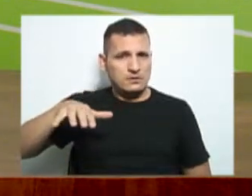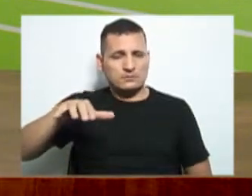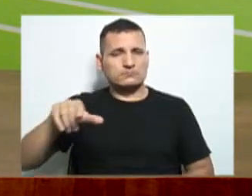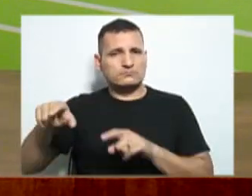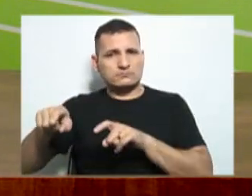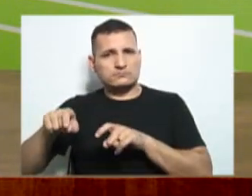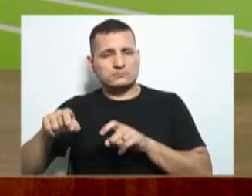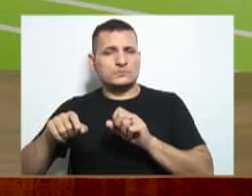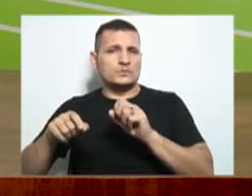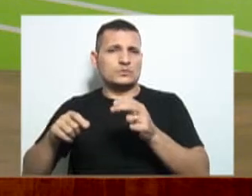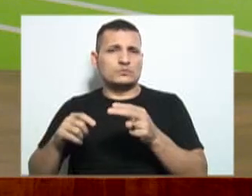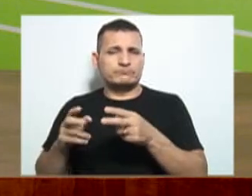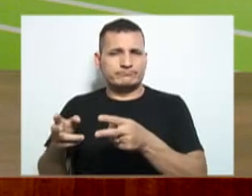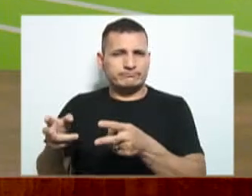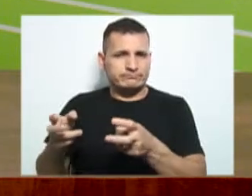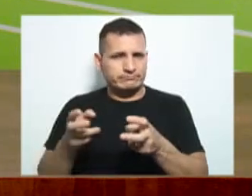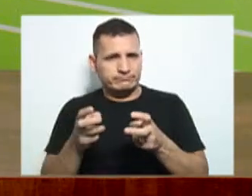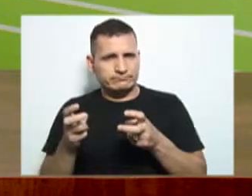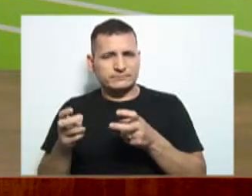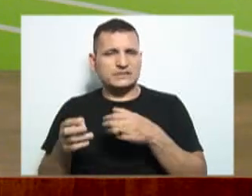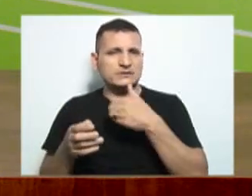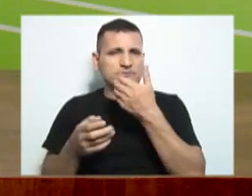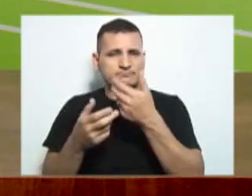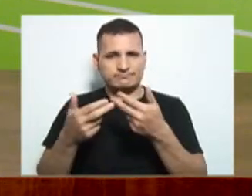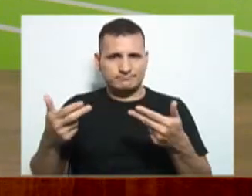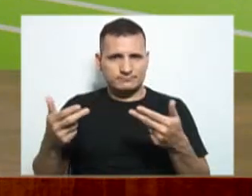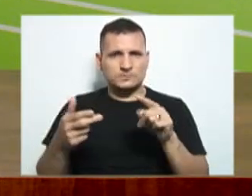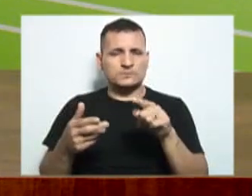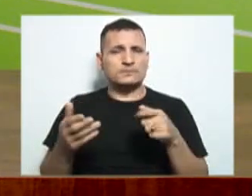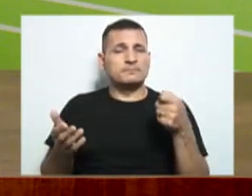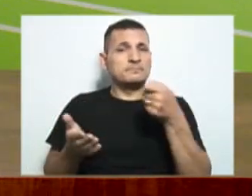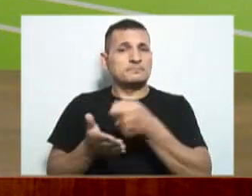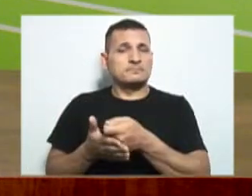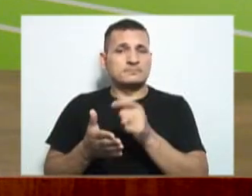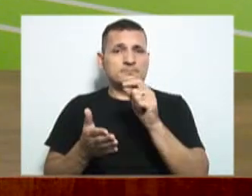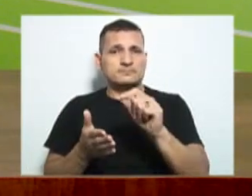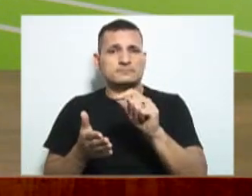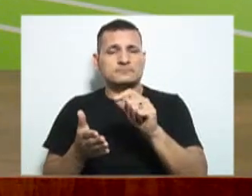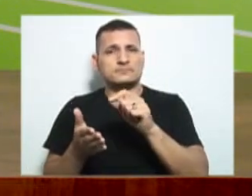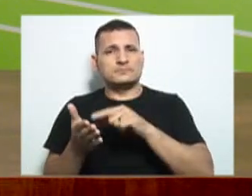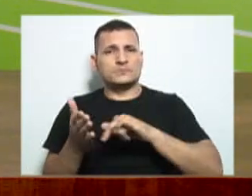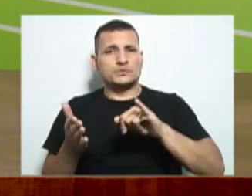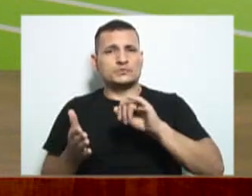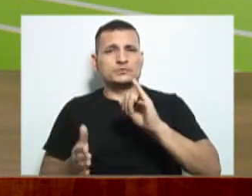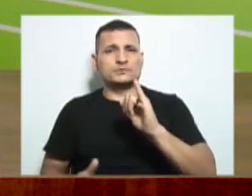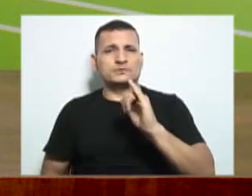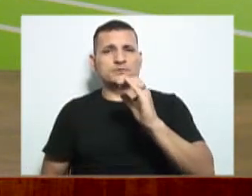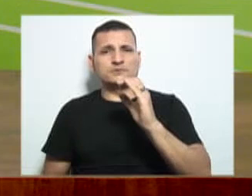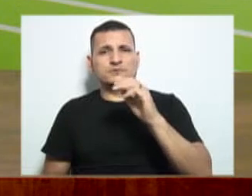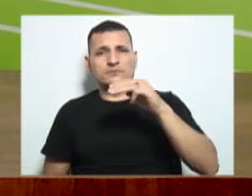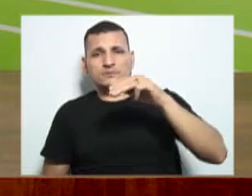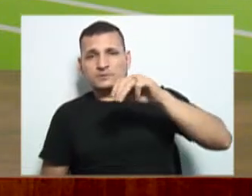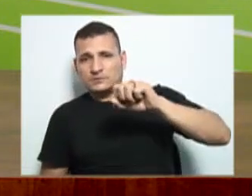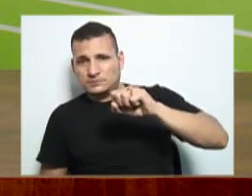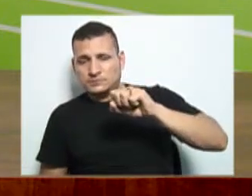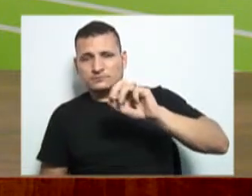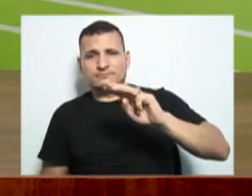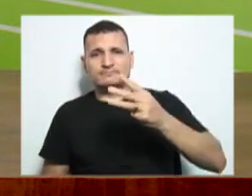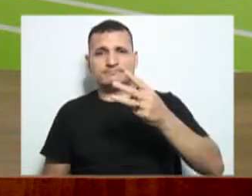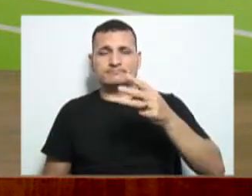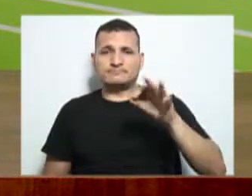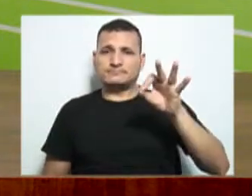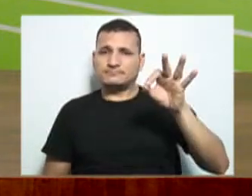ou extrativistas vegetais, você vai pagar o que? A carga tributária do ICMS é 3%. E o que